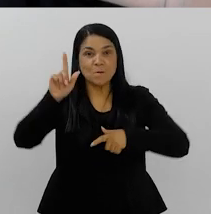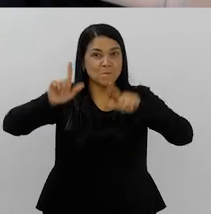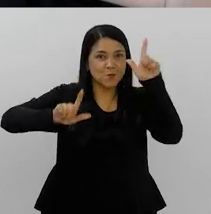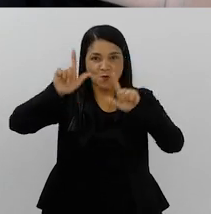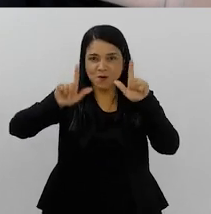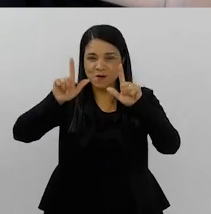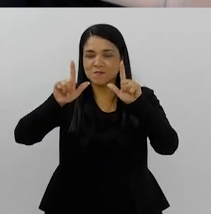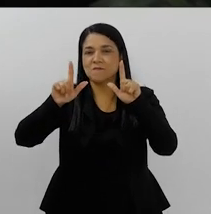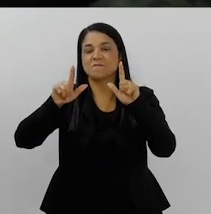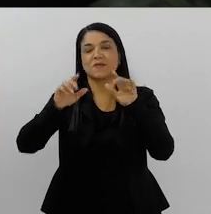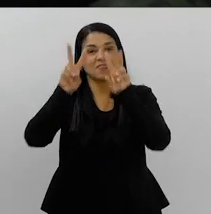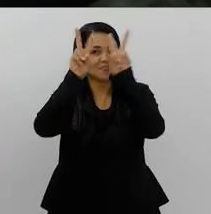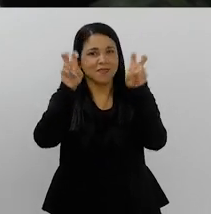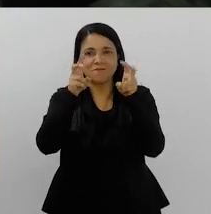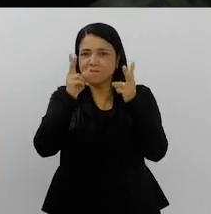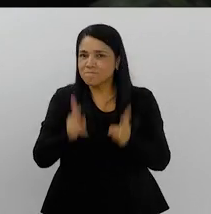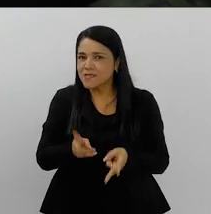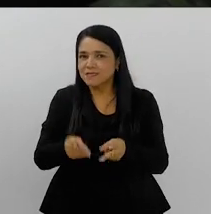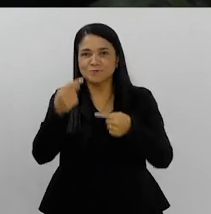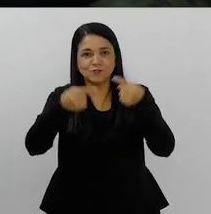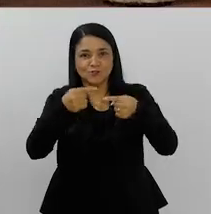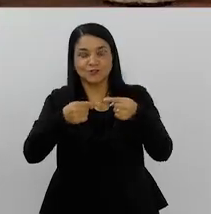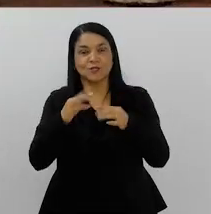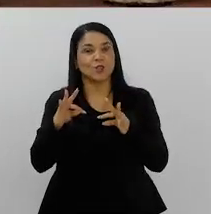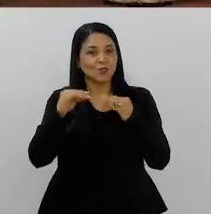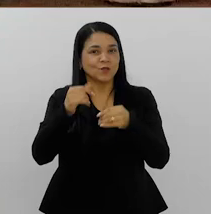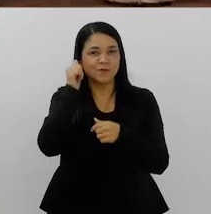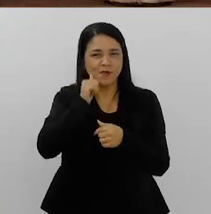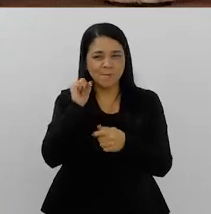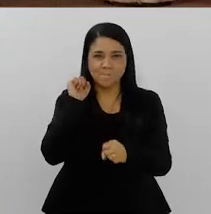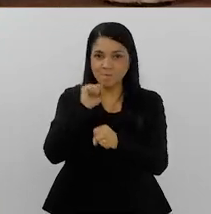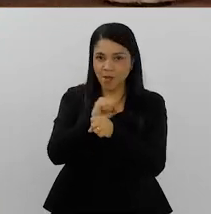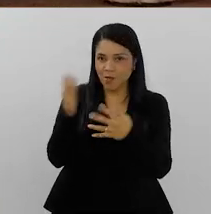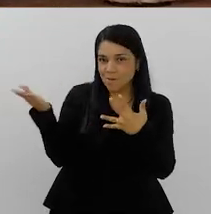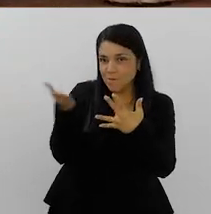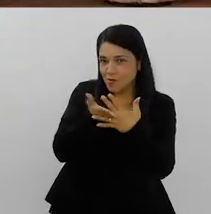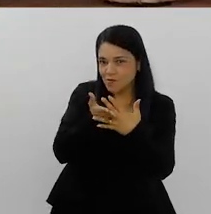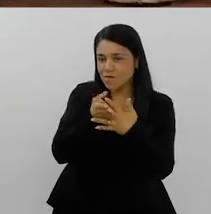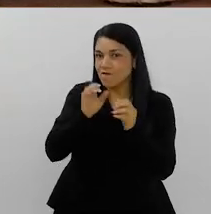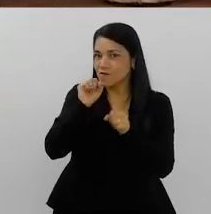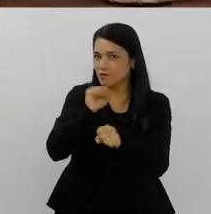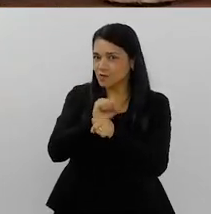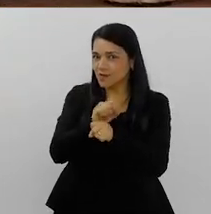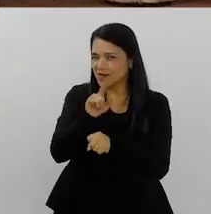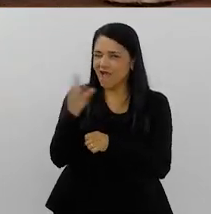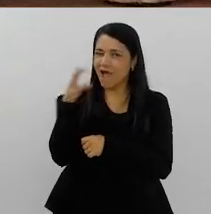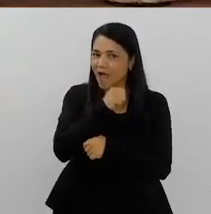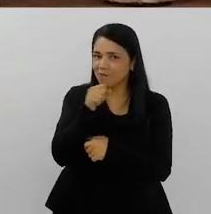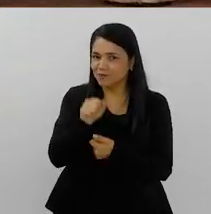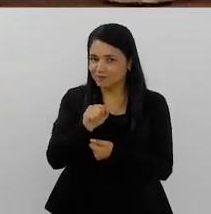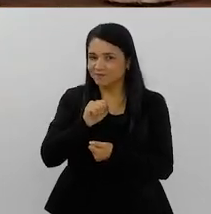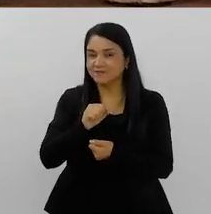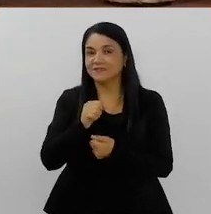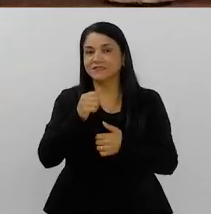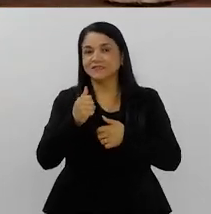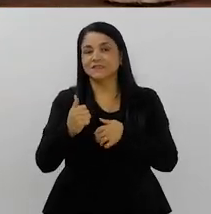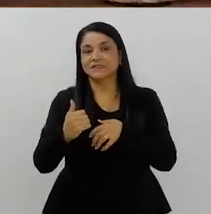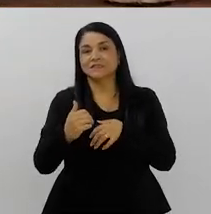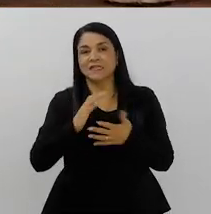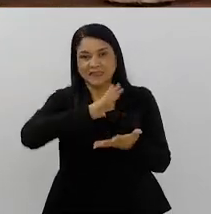qu cinco programas para falar sobre esse tema por toda mulher vai para Aquela pequena pausa por isso não sai daí Porque é